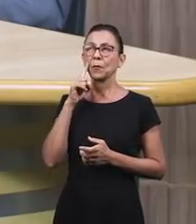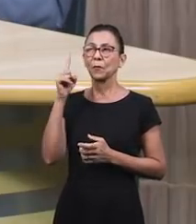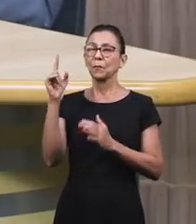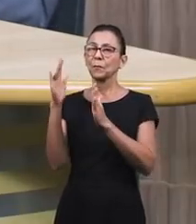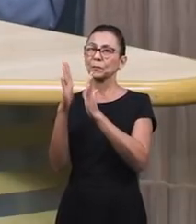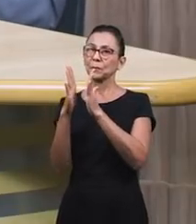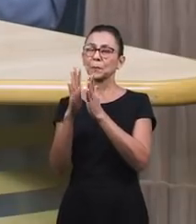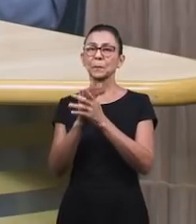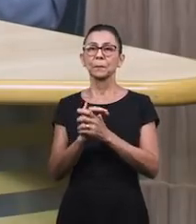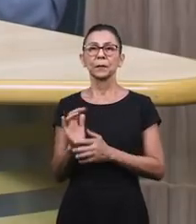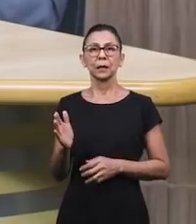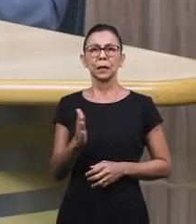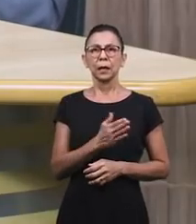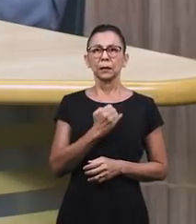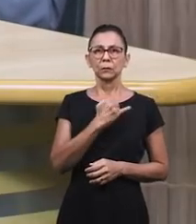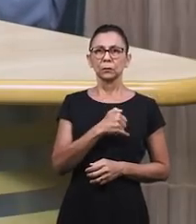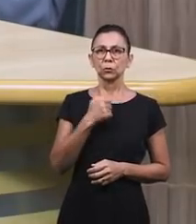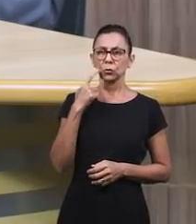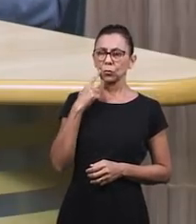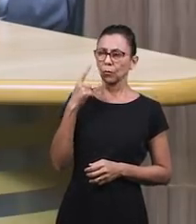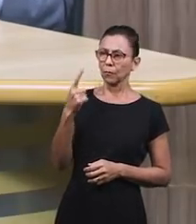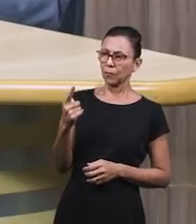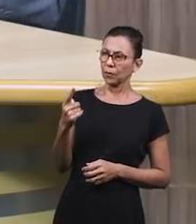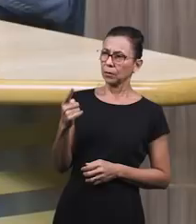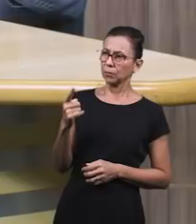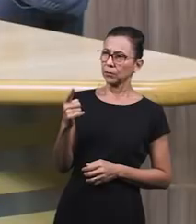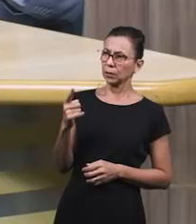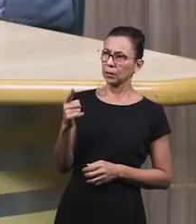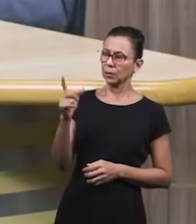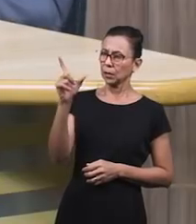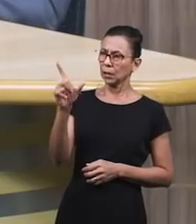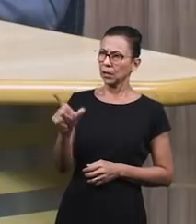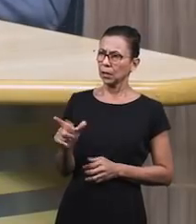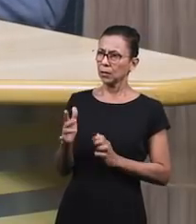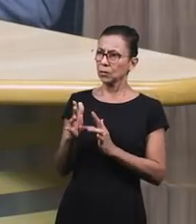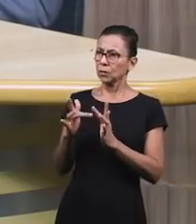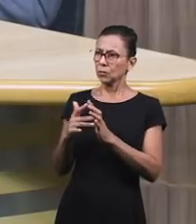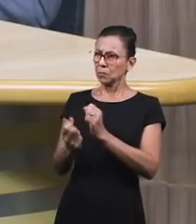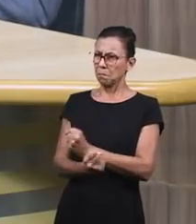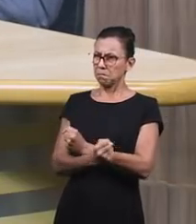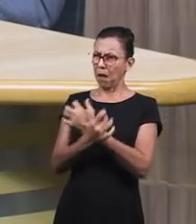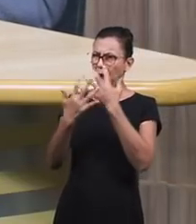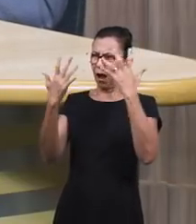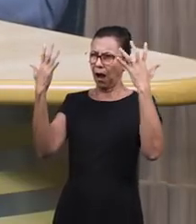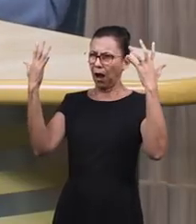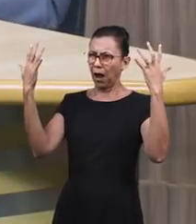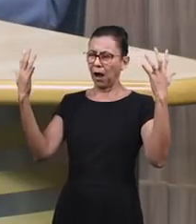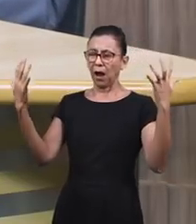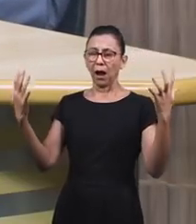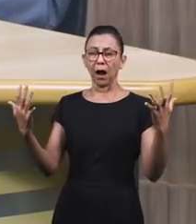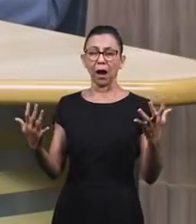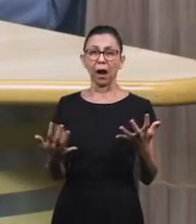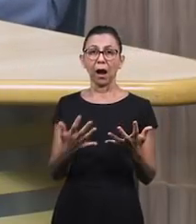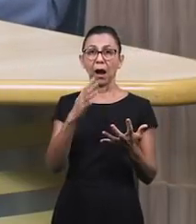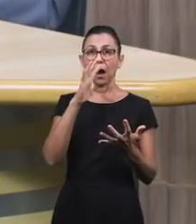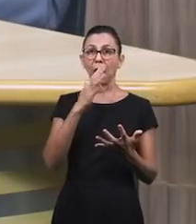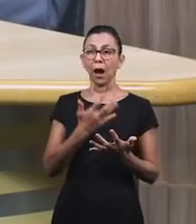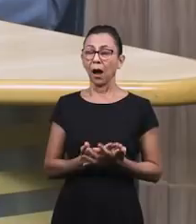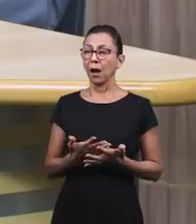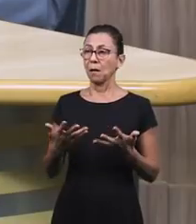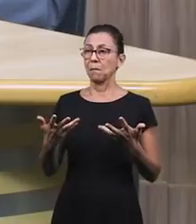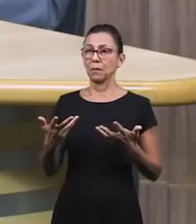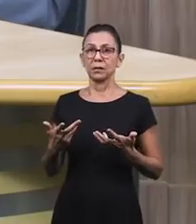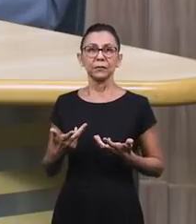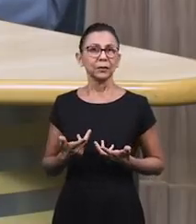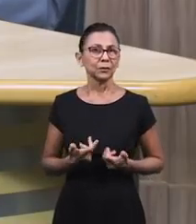E quando João viu, ele disse, deixa eu te explicar como é que ele era. Tudo bem. Vai ficar meio difícil, ele ficou em dificuldade ali. Porque João viu coisas maravilhosas, né? Que ele